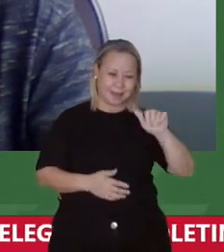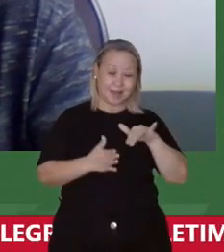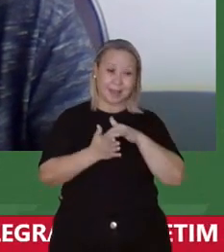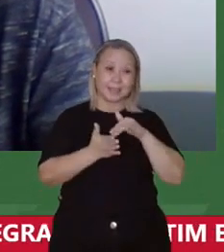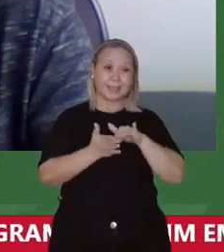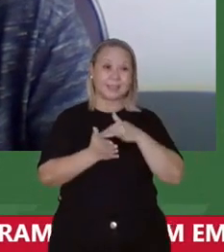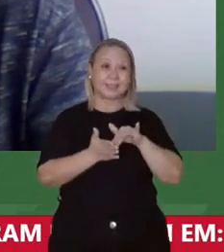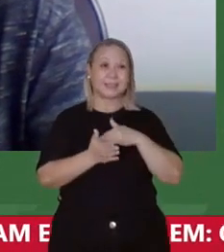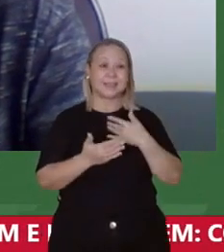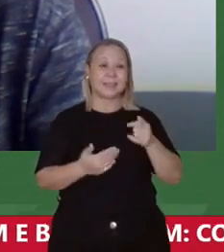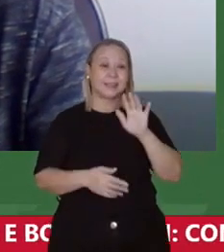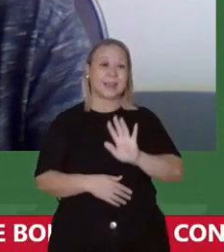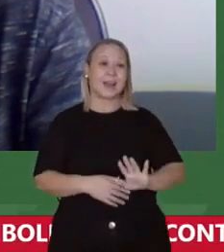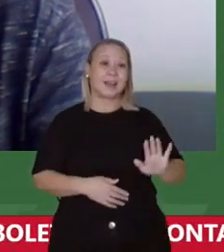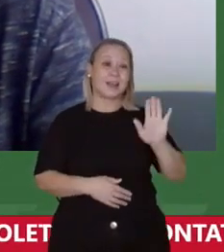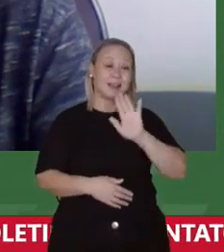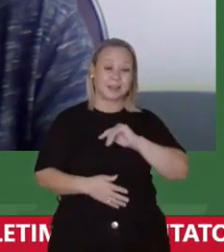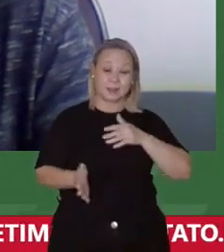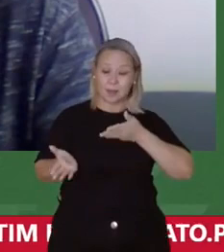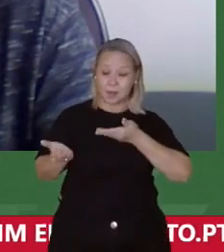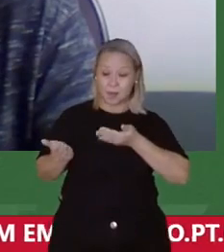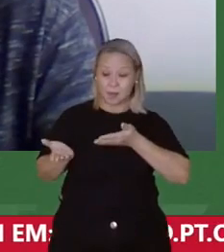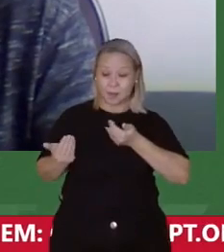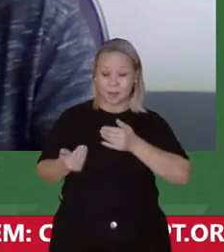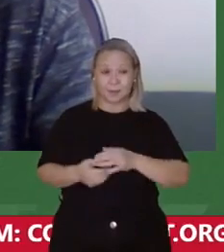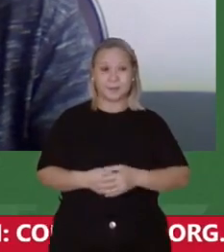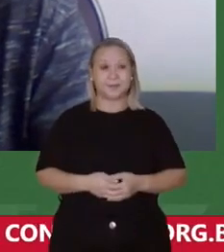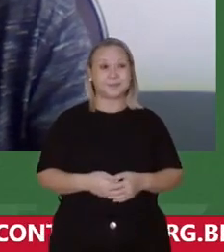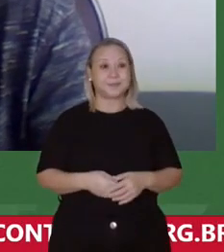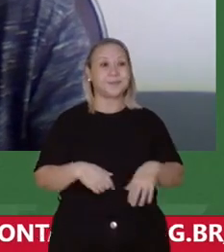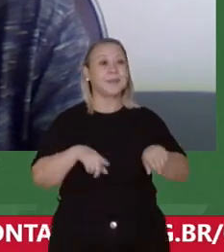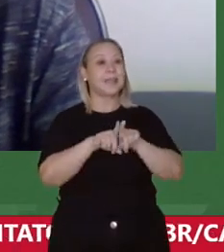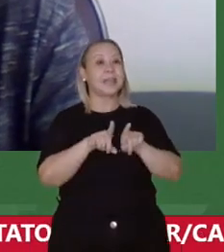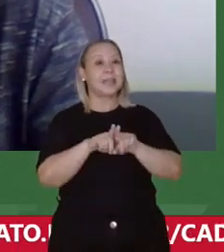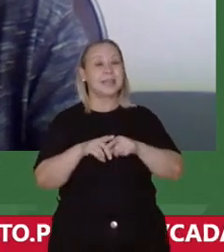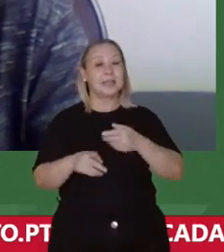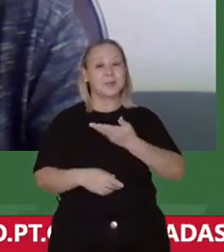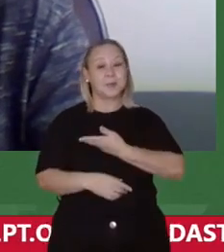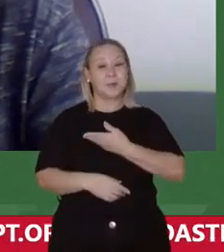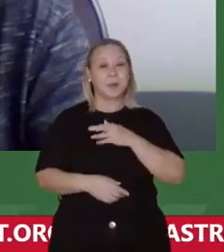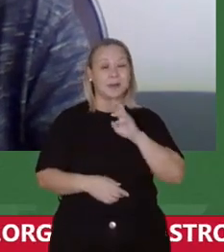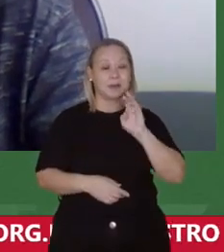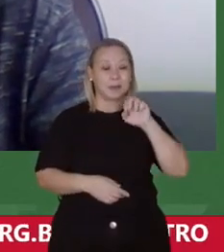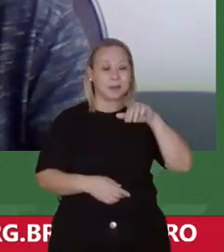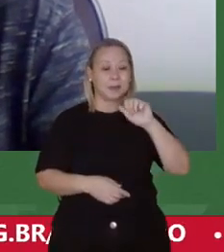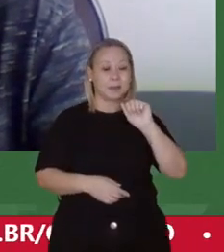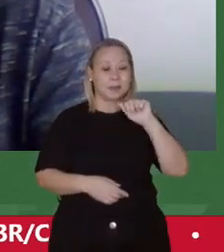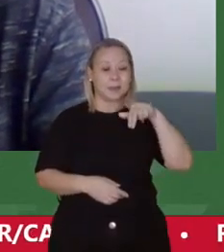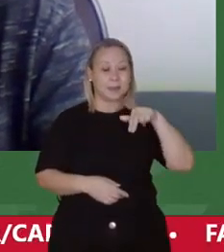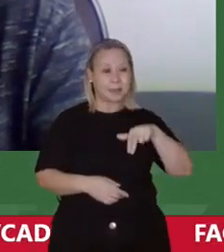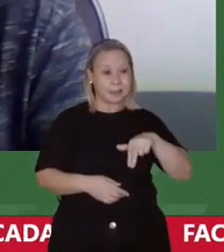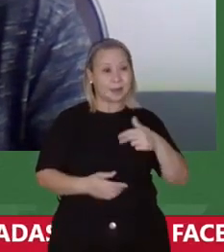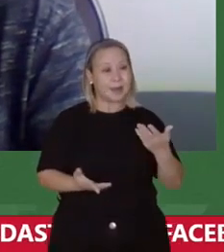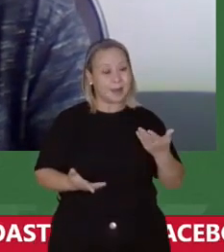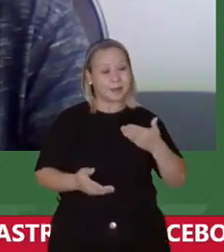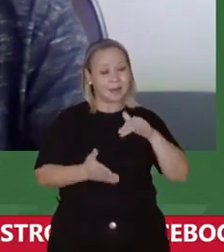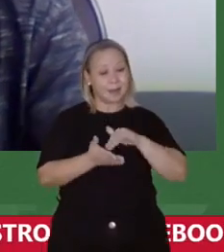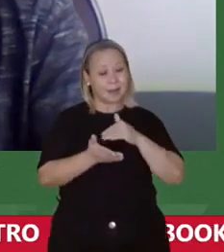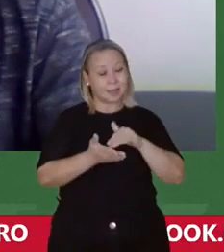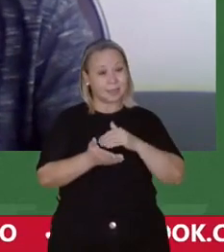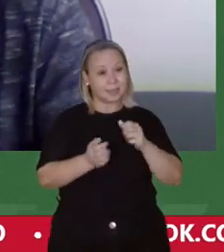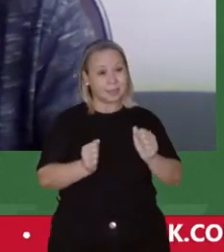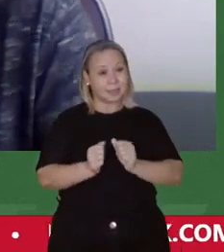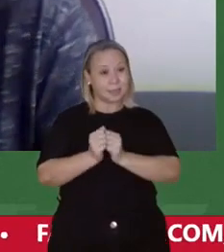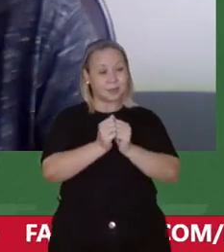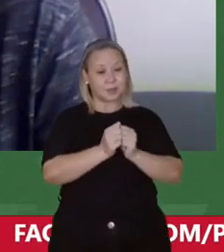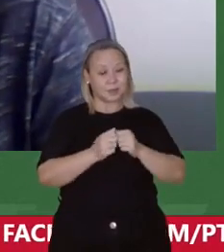secretária nacional de juventude, e também o companheiro Renan, que é secretário adjunto LGBT. Um grande abraço para vocês